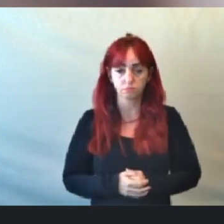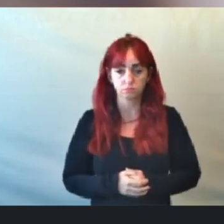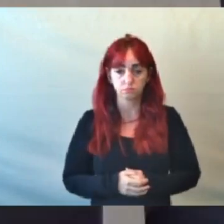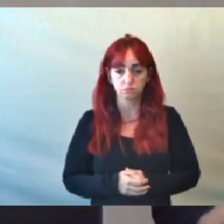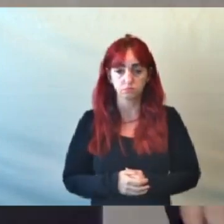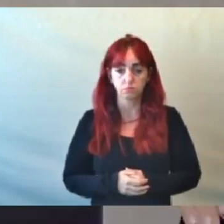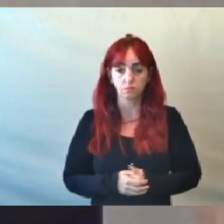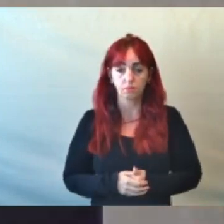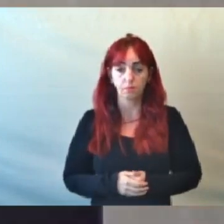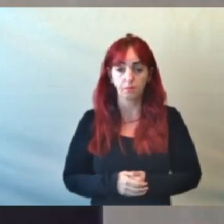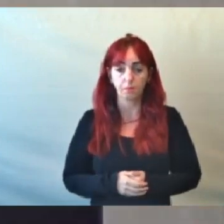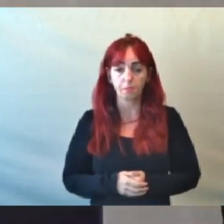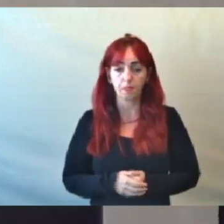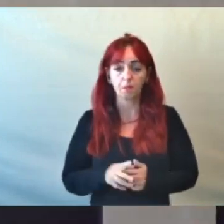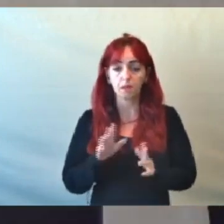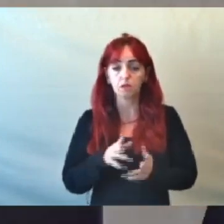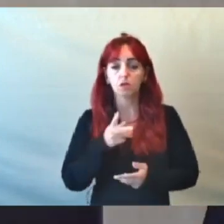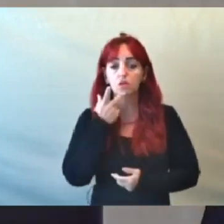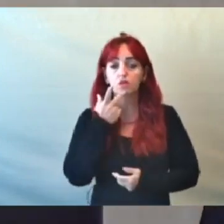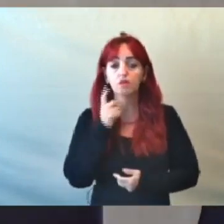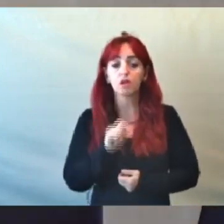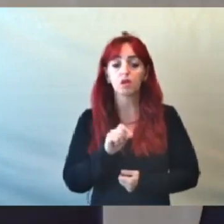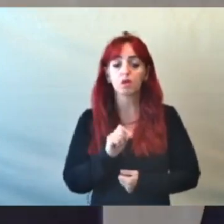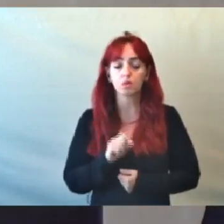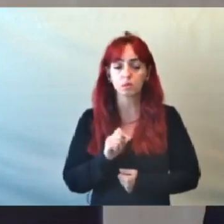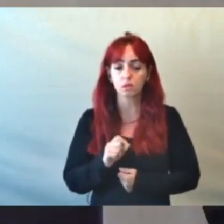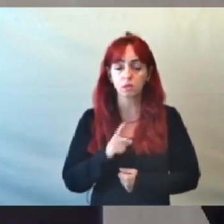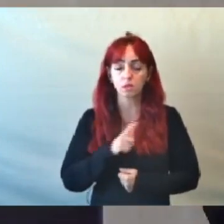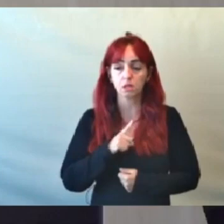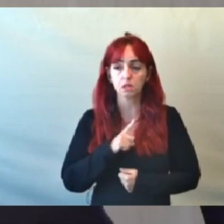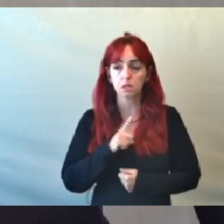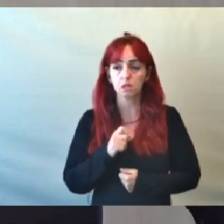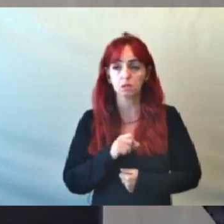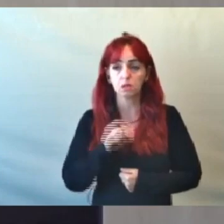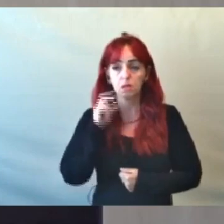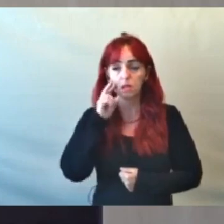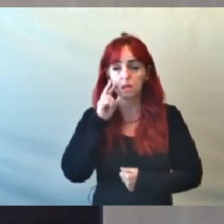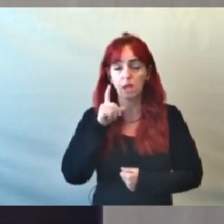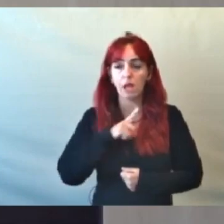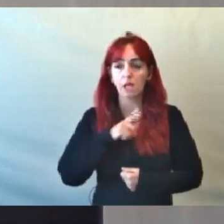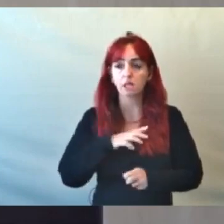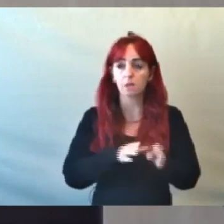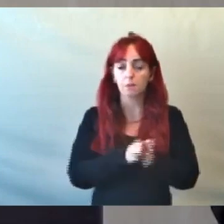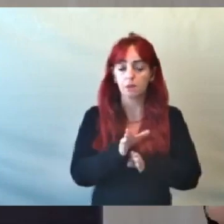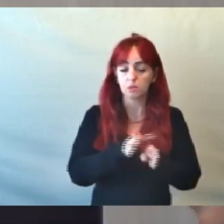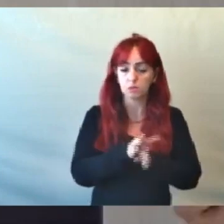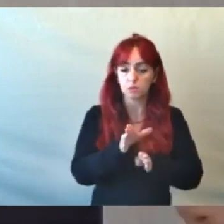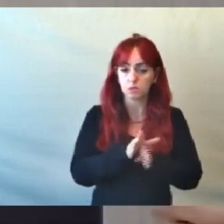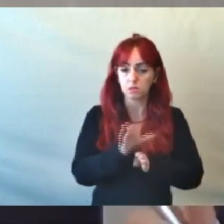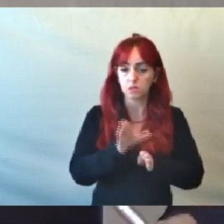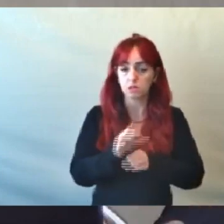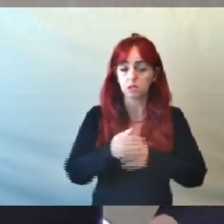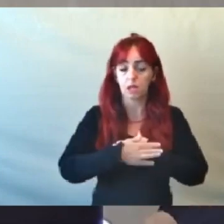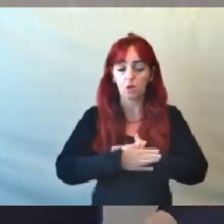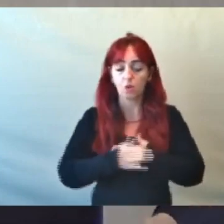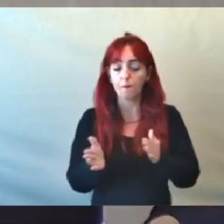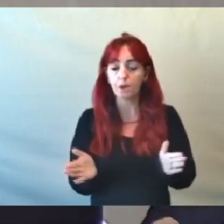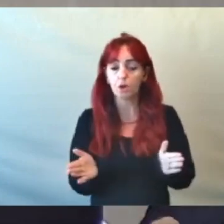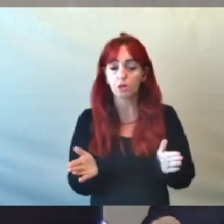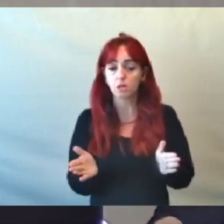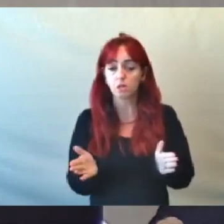pouco que chegou, inclusive, a haver uma orientação no sentido de abrir as compotas, seria para limpar